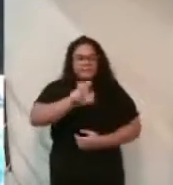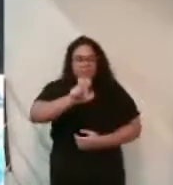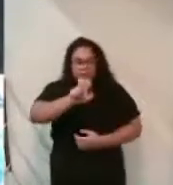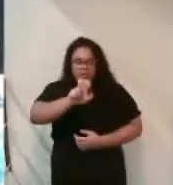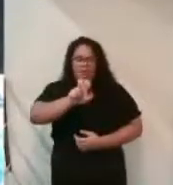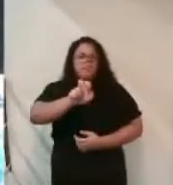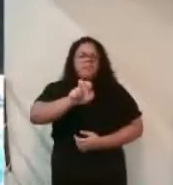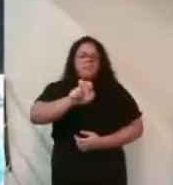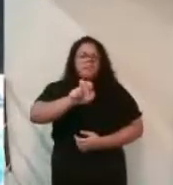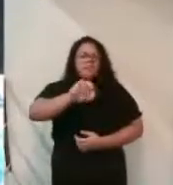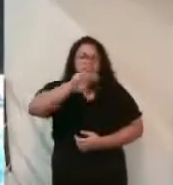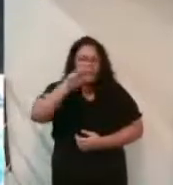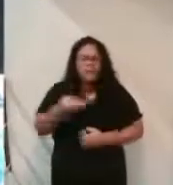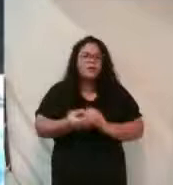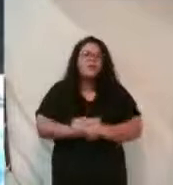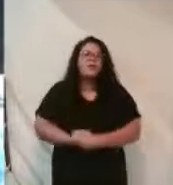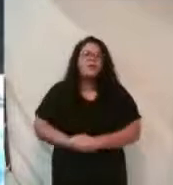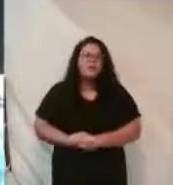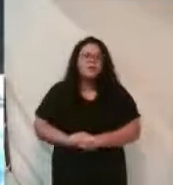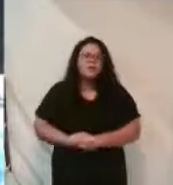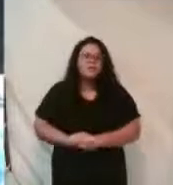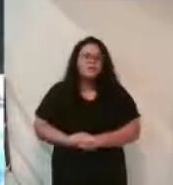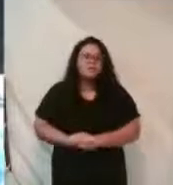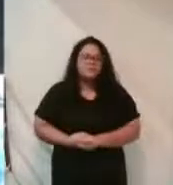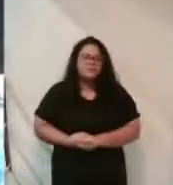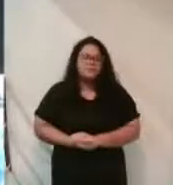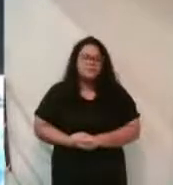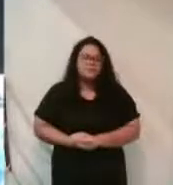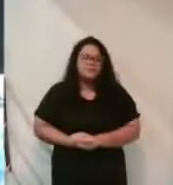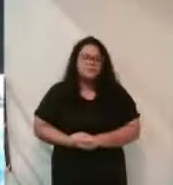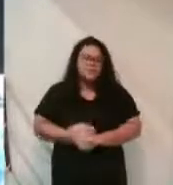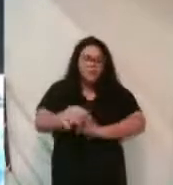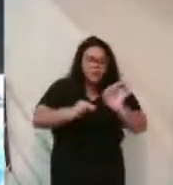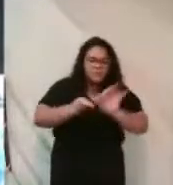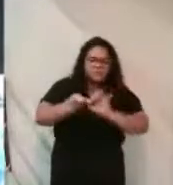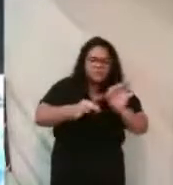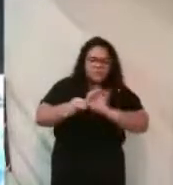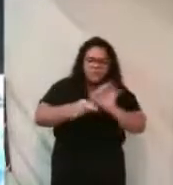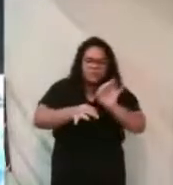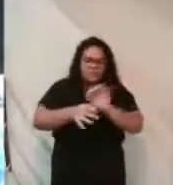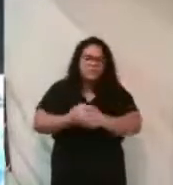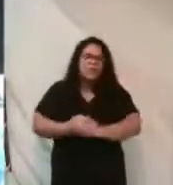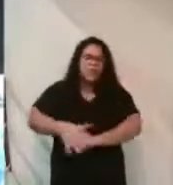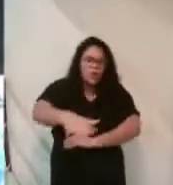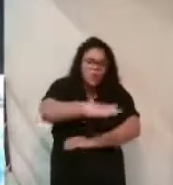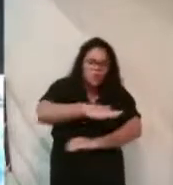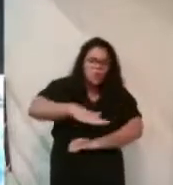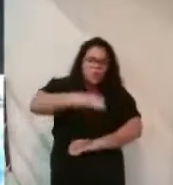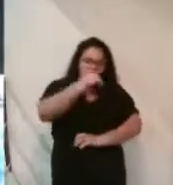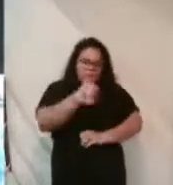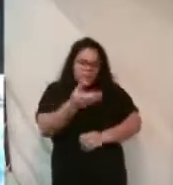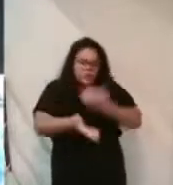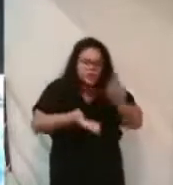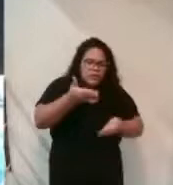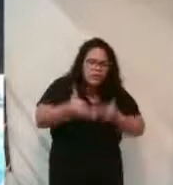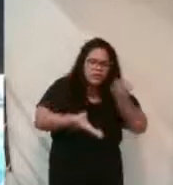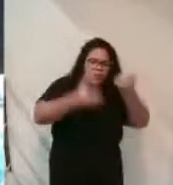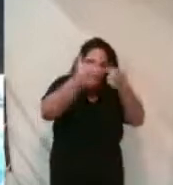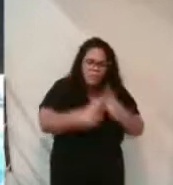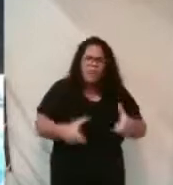O aterro de Salgueiro, lá no Sertão Central, e o aterro de Escada, que são dois aterros públicos que o governo do Estado,